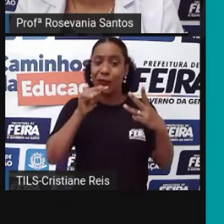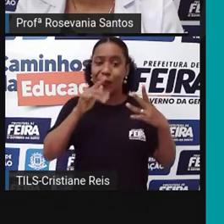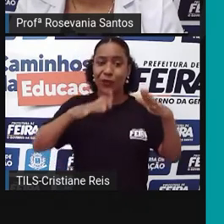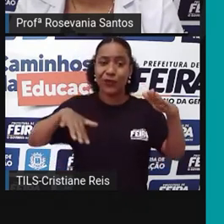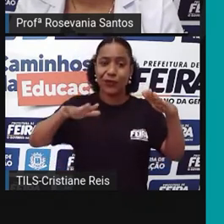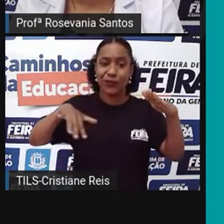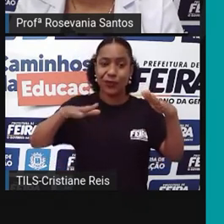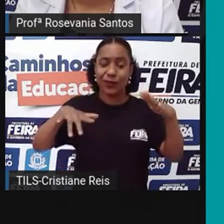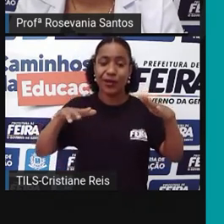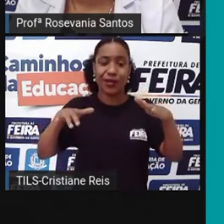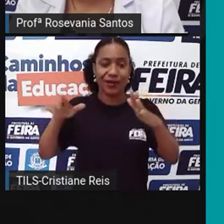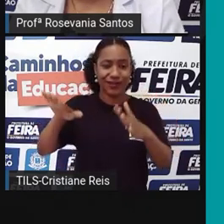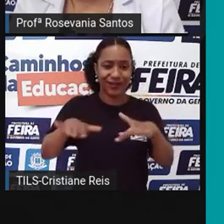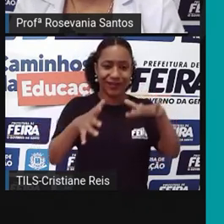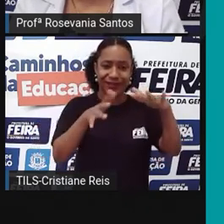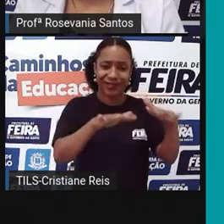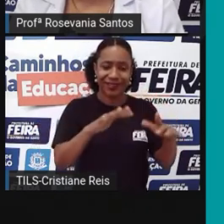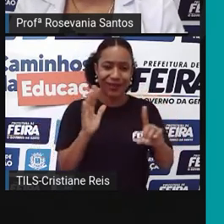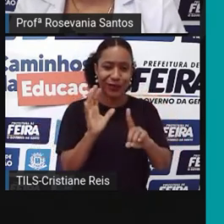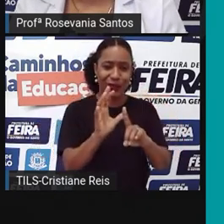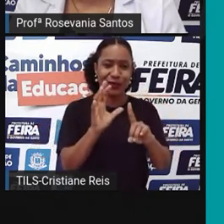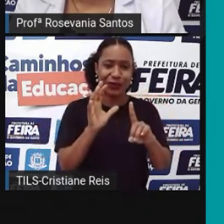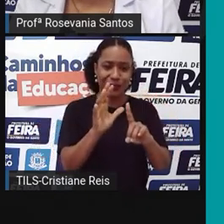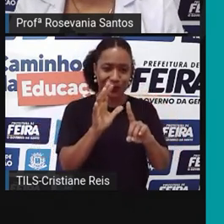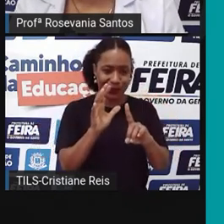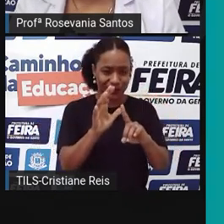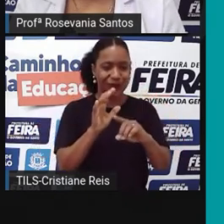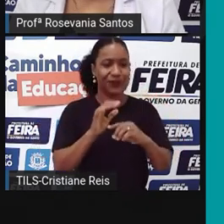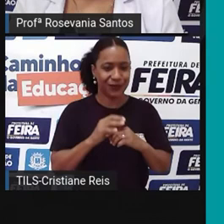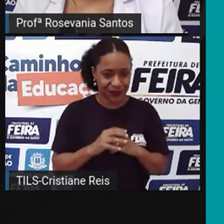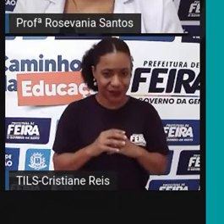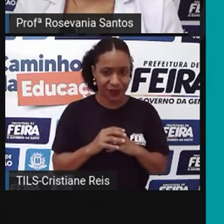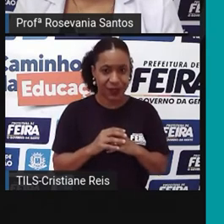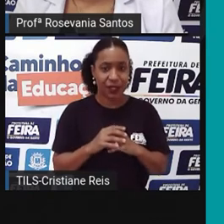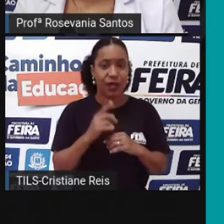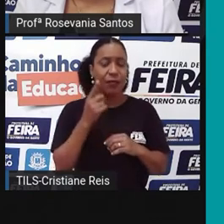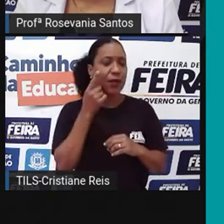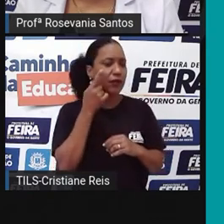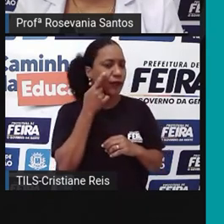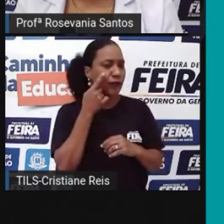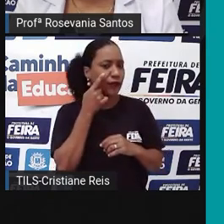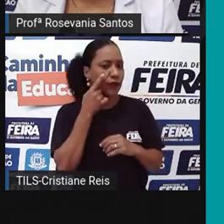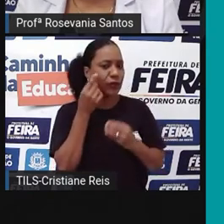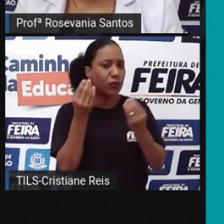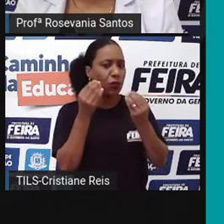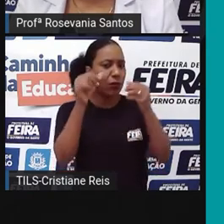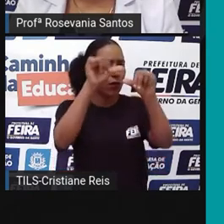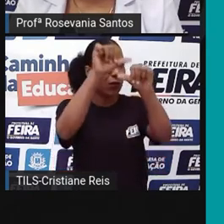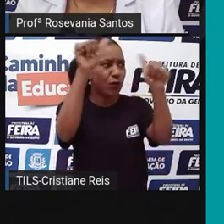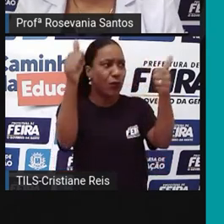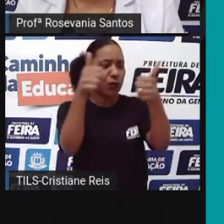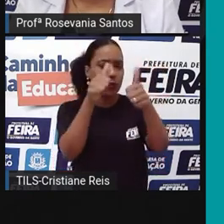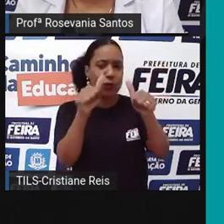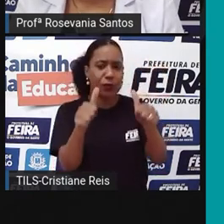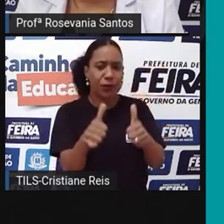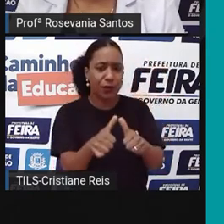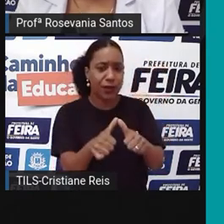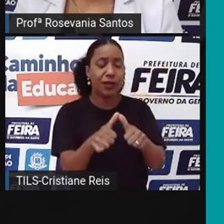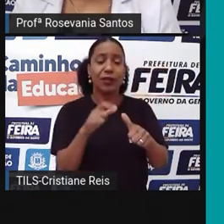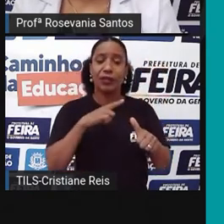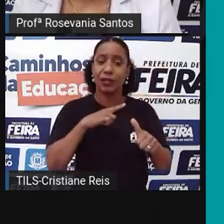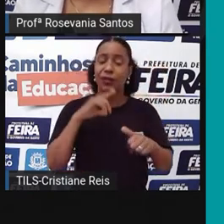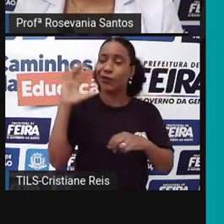tropical e subtropical junto, né? Que está na zona de transição aí. O que que eu vou perceber? Que na área onde eu tenho esse clima